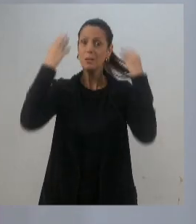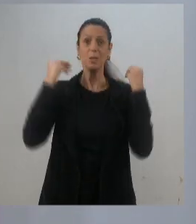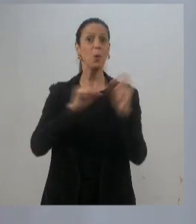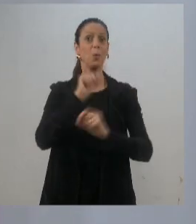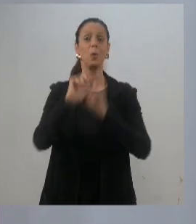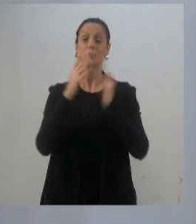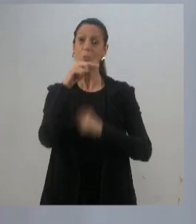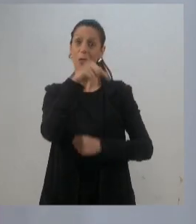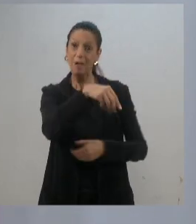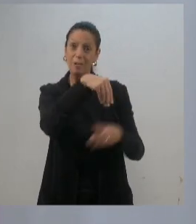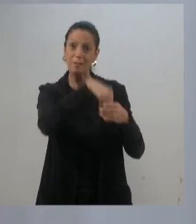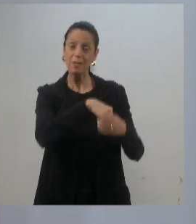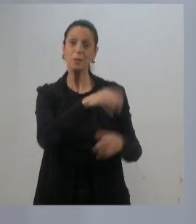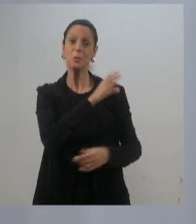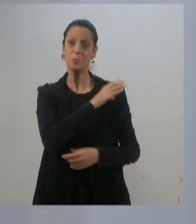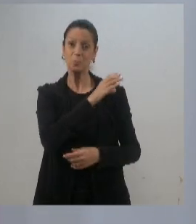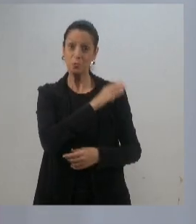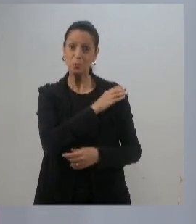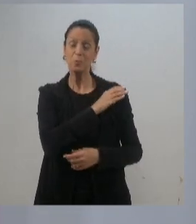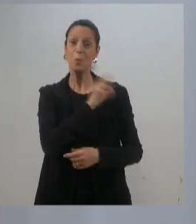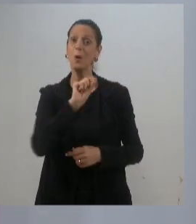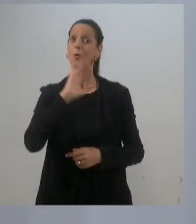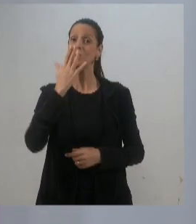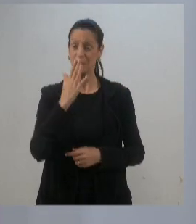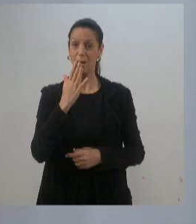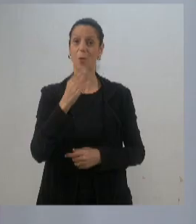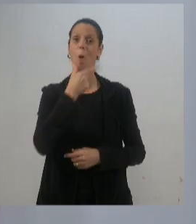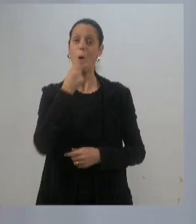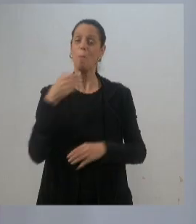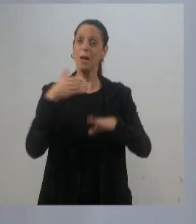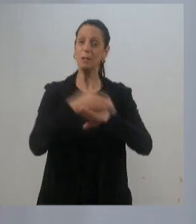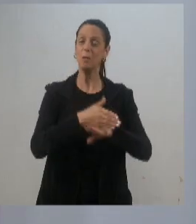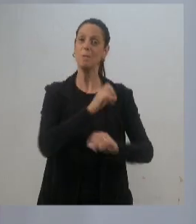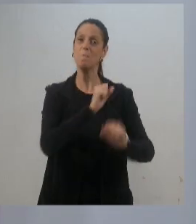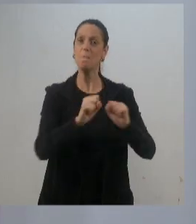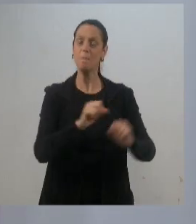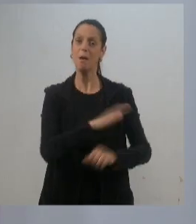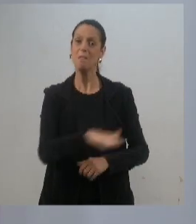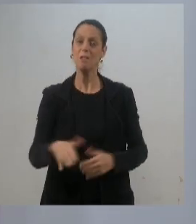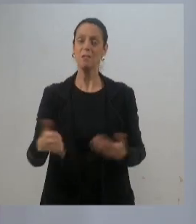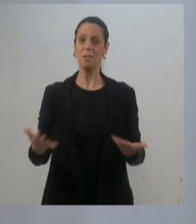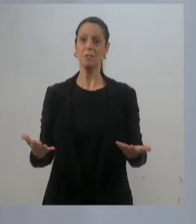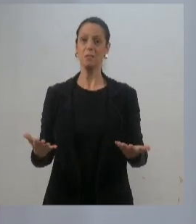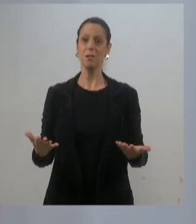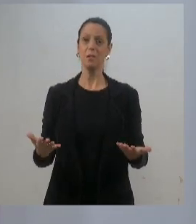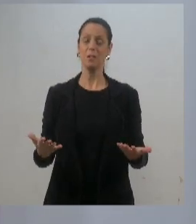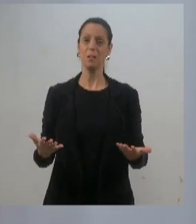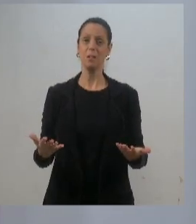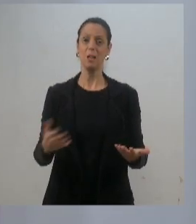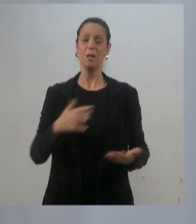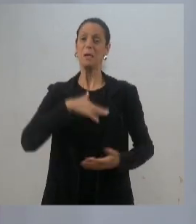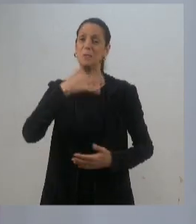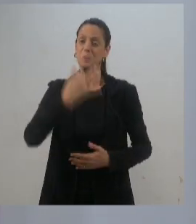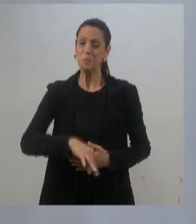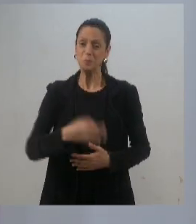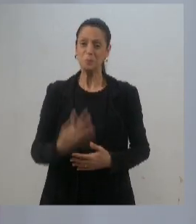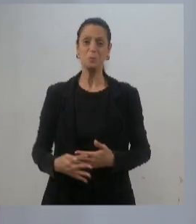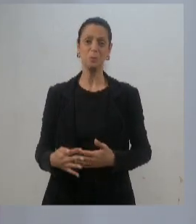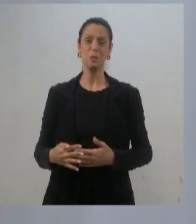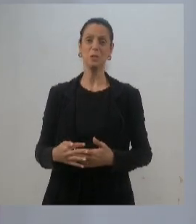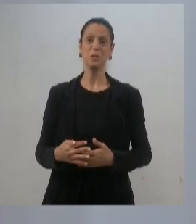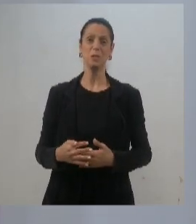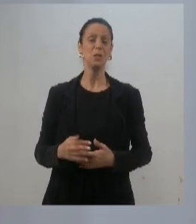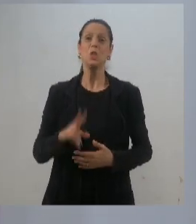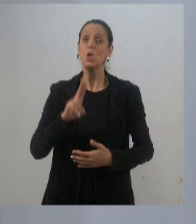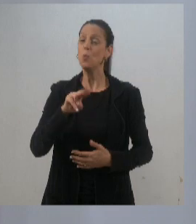no Cantinho Bom Pastor. Uma tragédia que marcou nossa cidade. E sinceramente, gente, é uma ferida em aberto que jamais